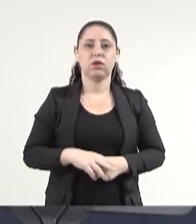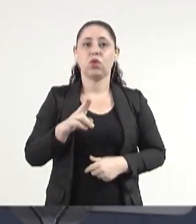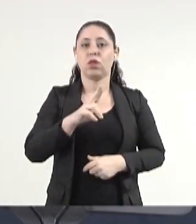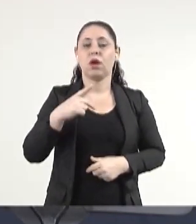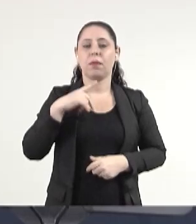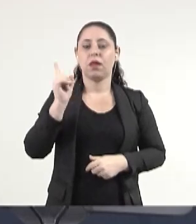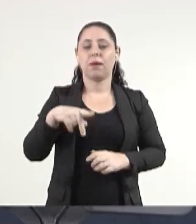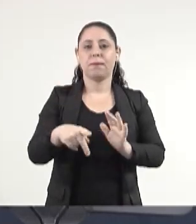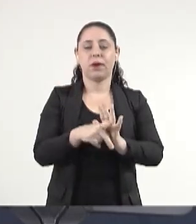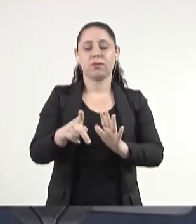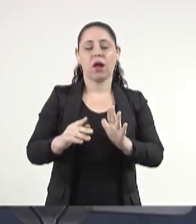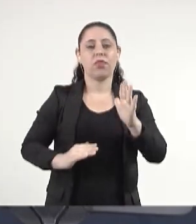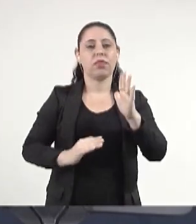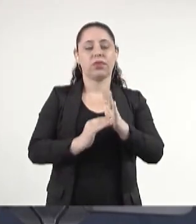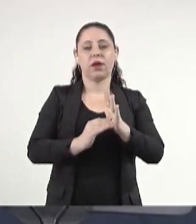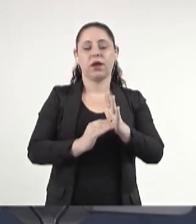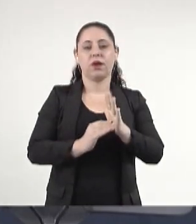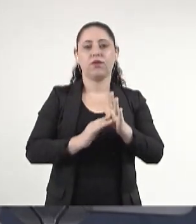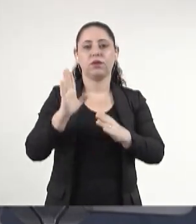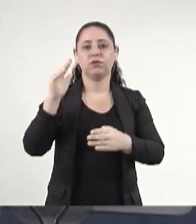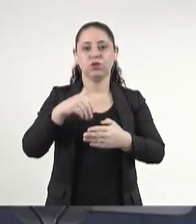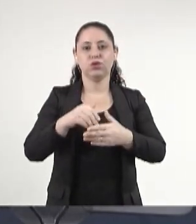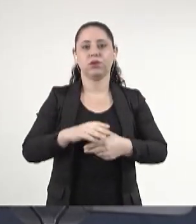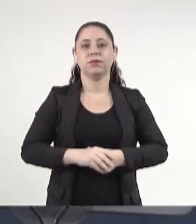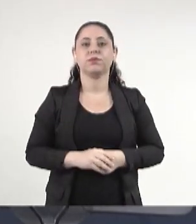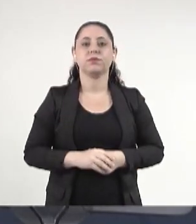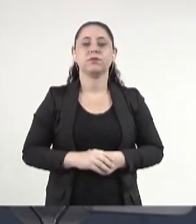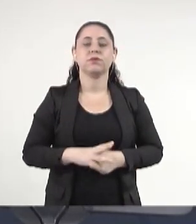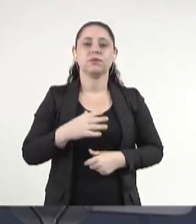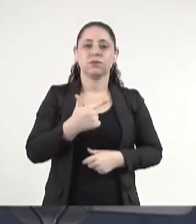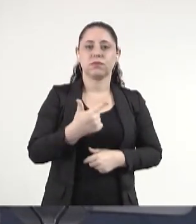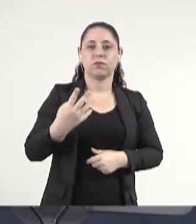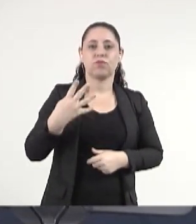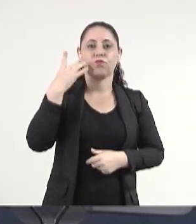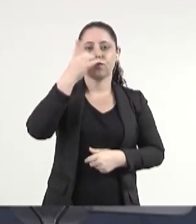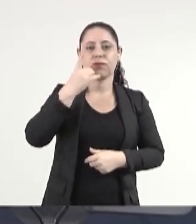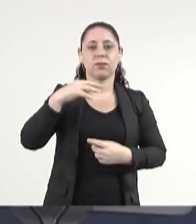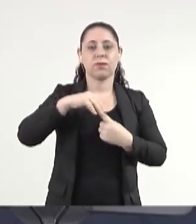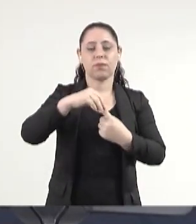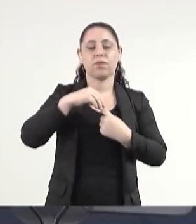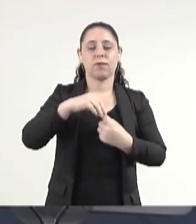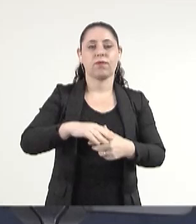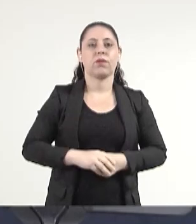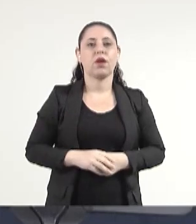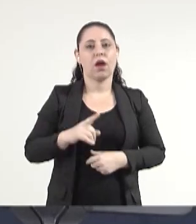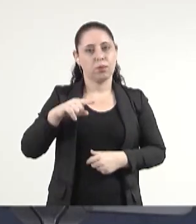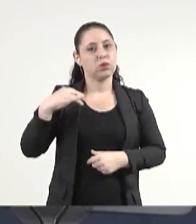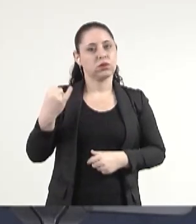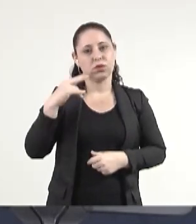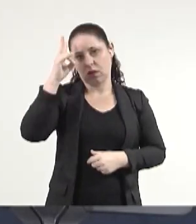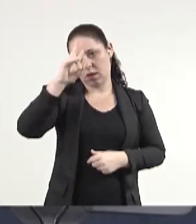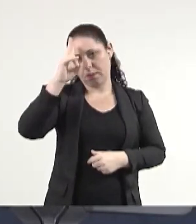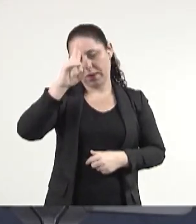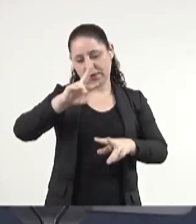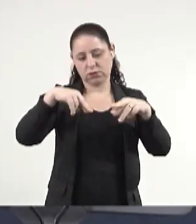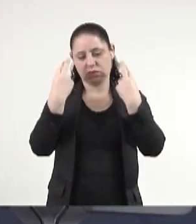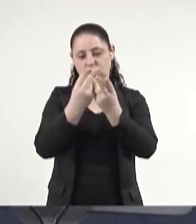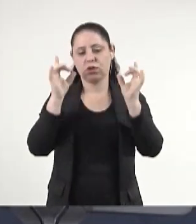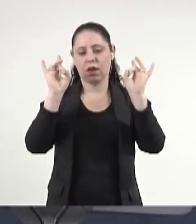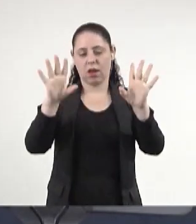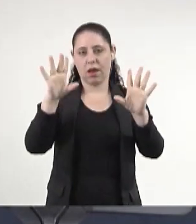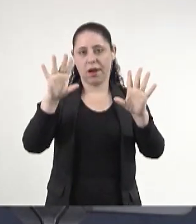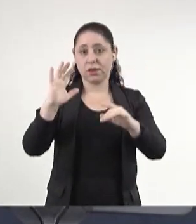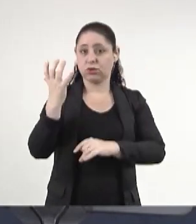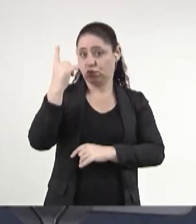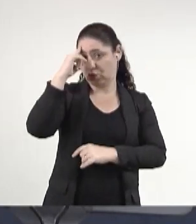nomes são preservados até a votação em plenário pelos 24 deputados em discussão única. Vale lembrar que a sessão solene de